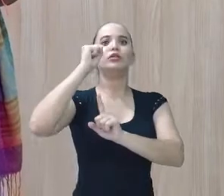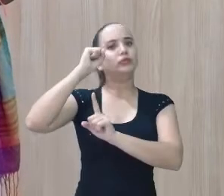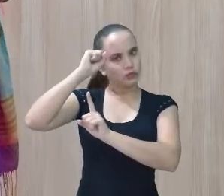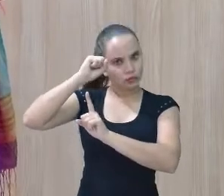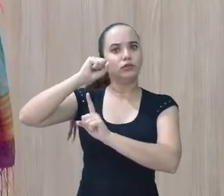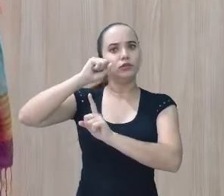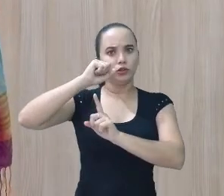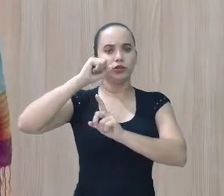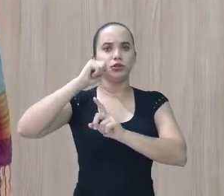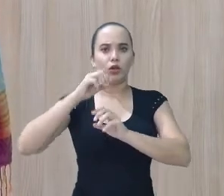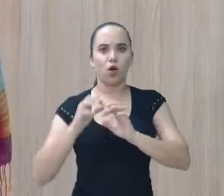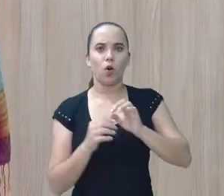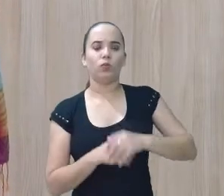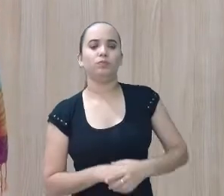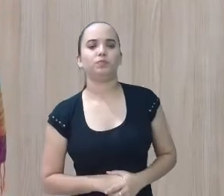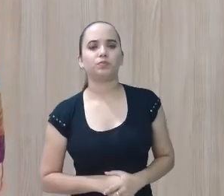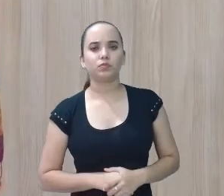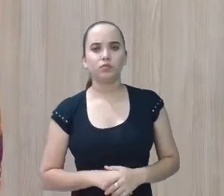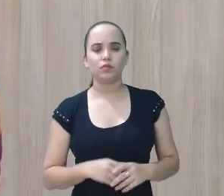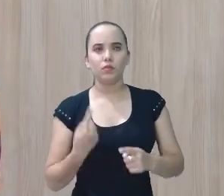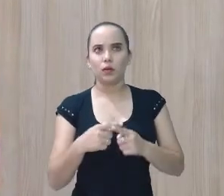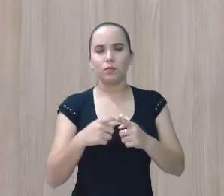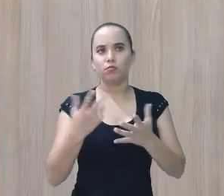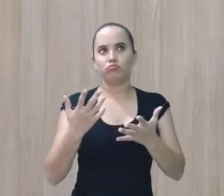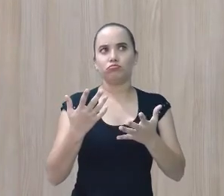a um